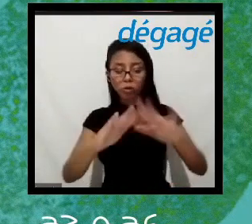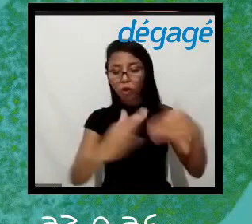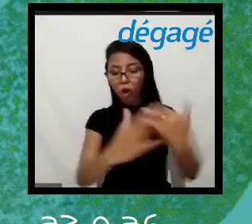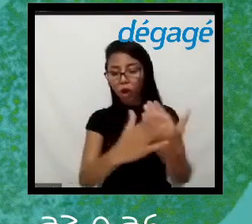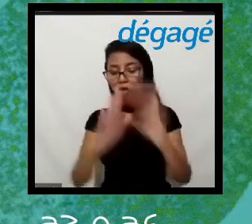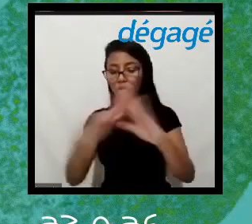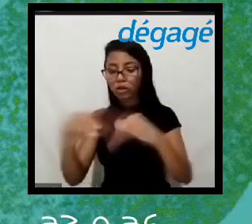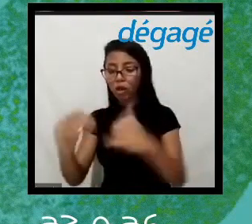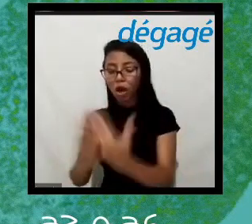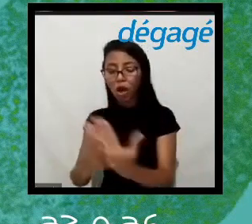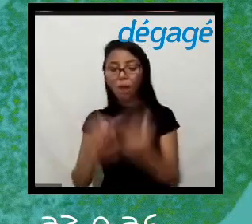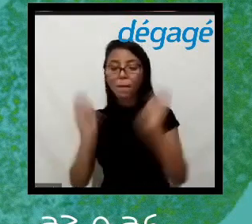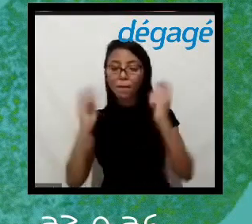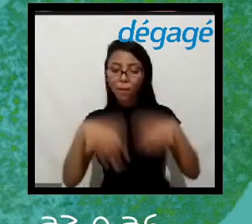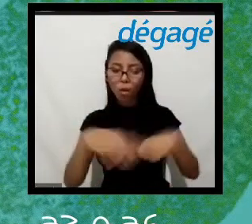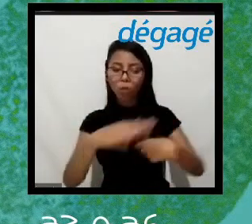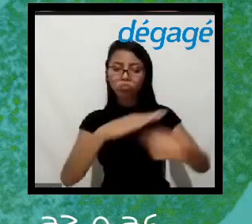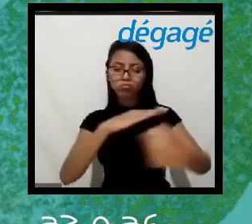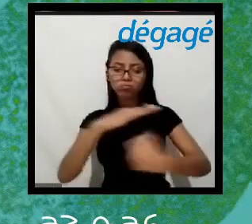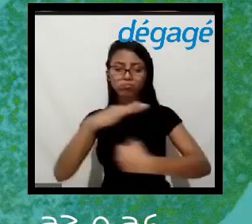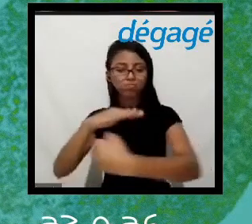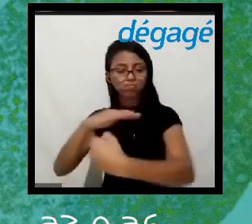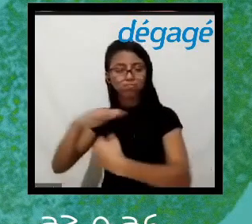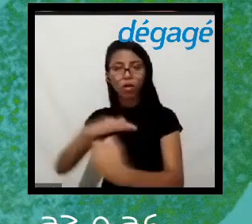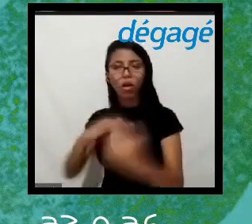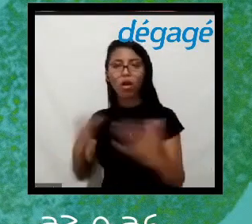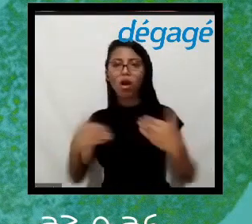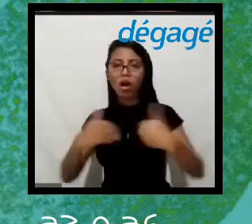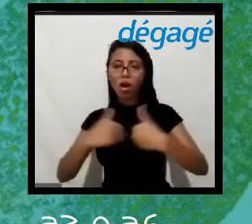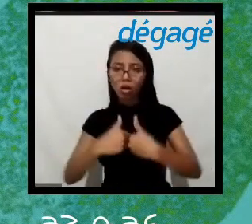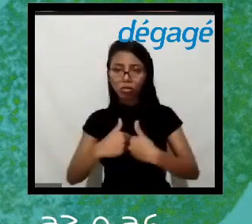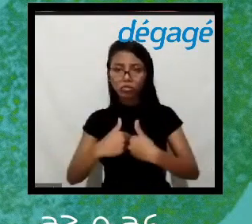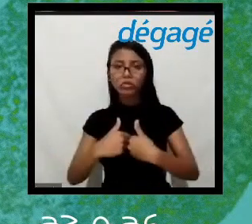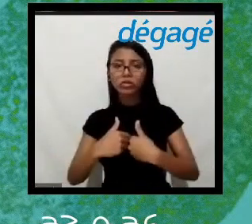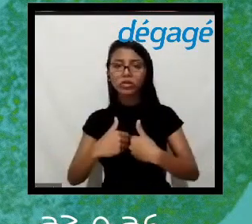comunicar, de se relacionar, de aprender, de se relacionar